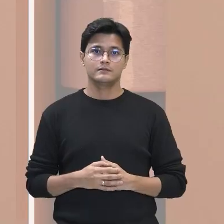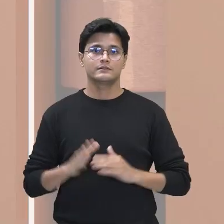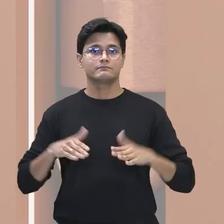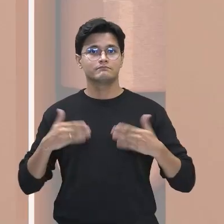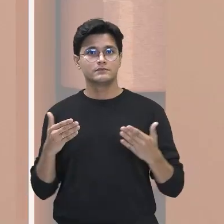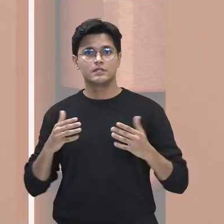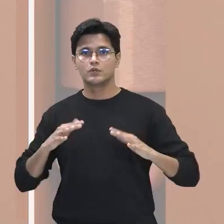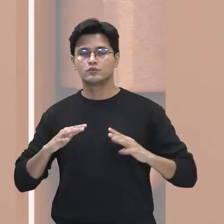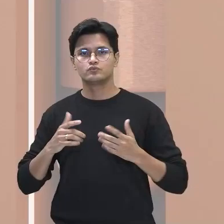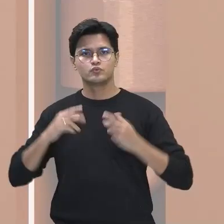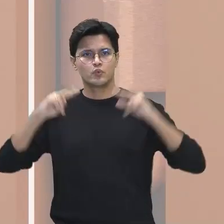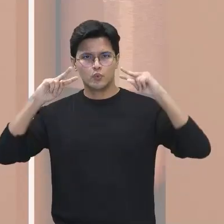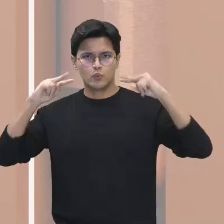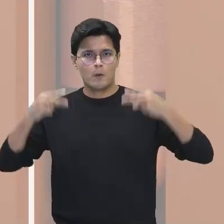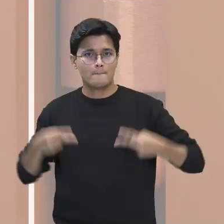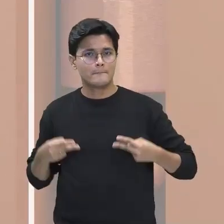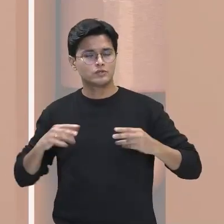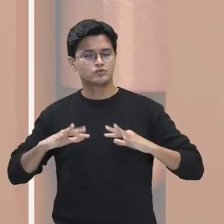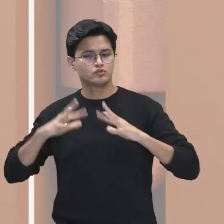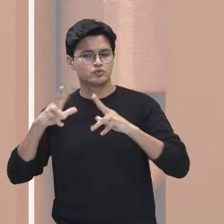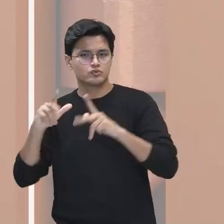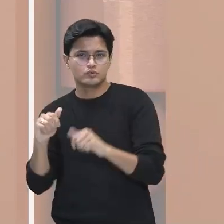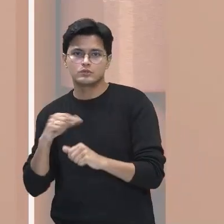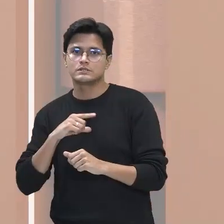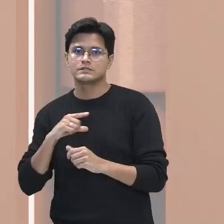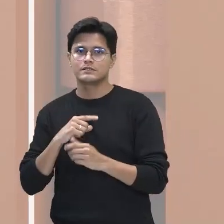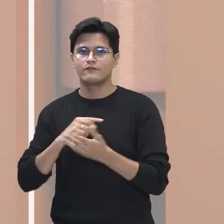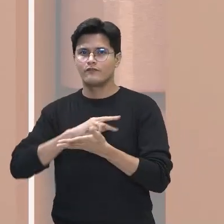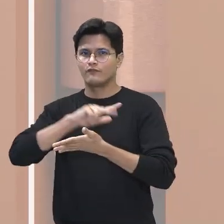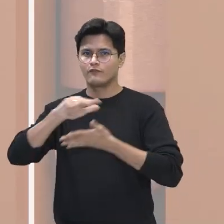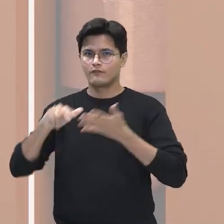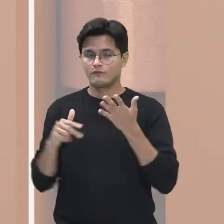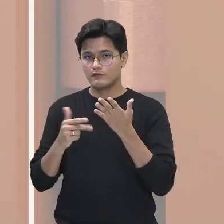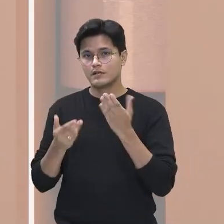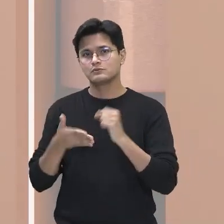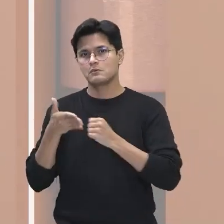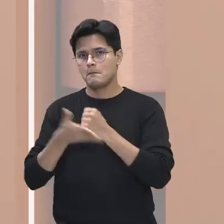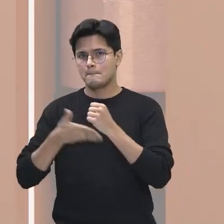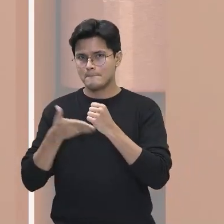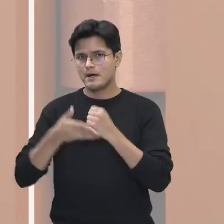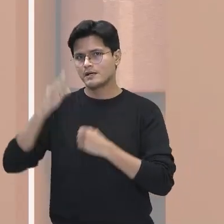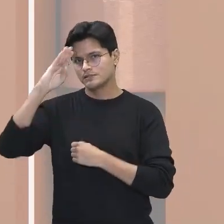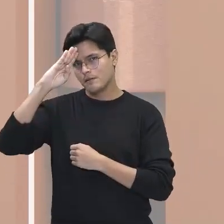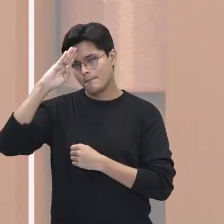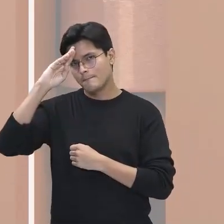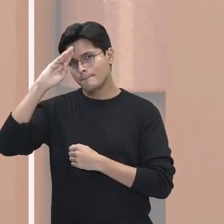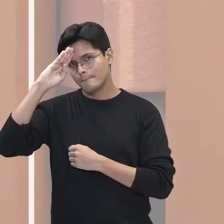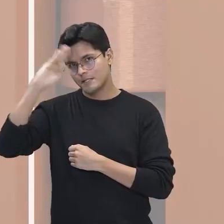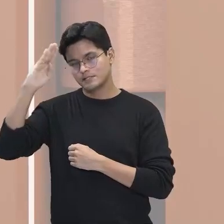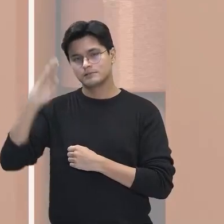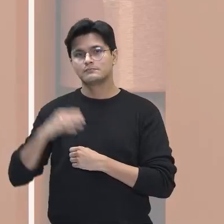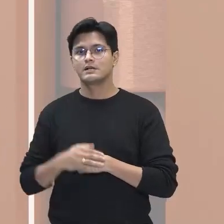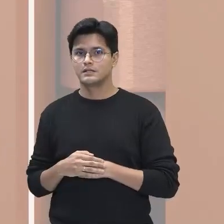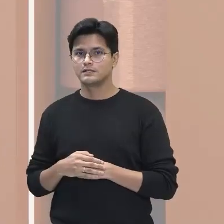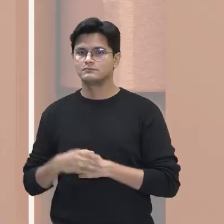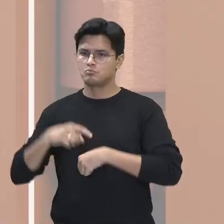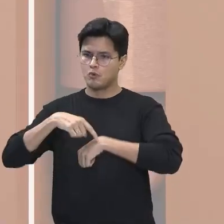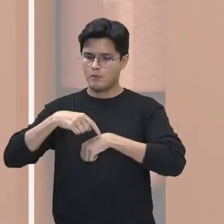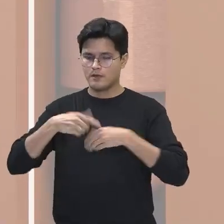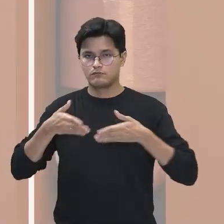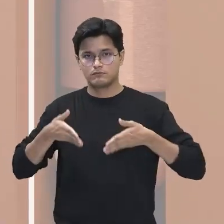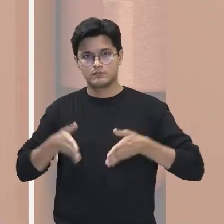nós possuímos essa gama de princípios. No momento em que nascemos, eles já